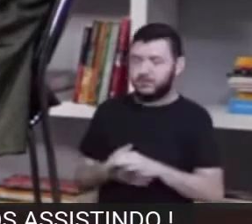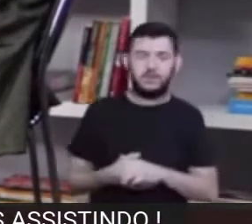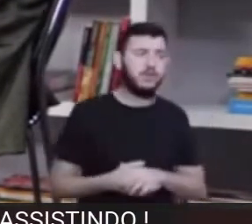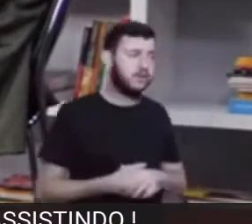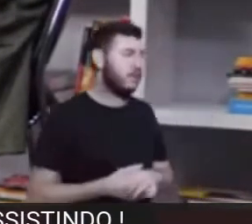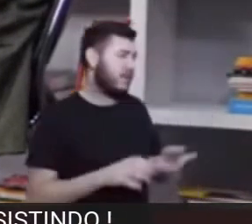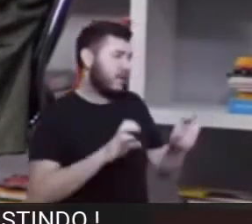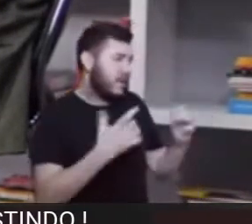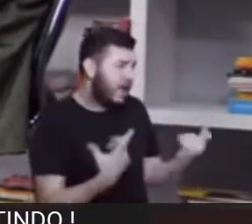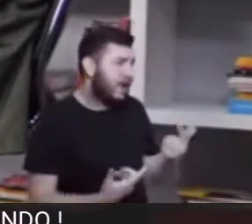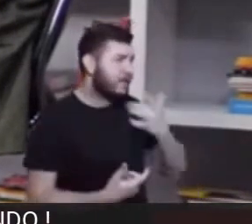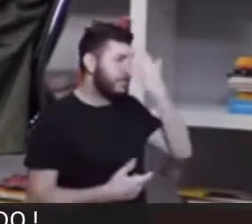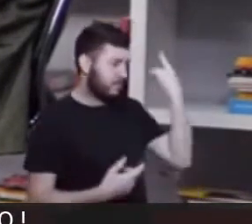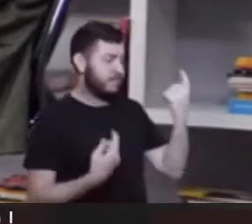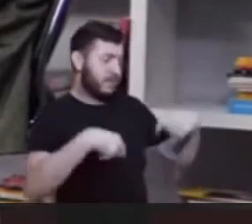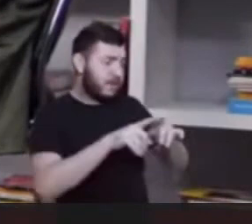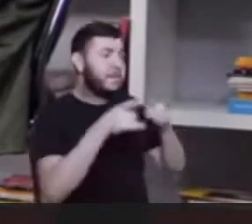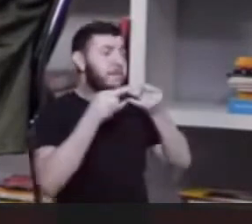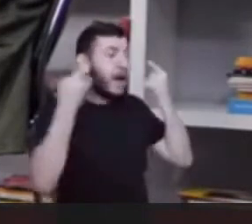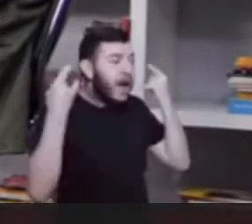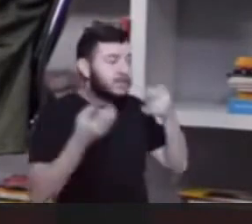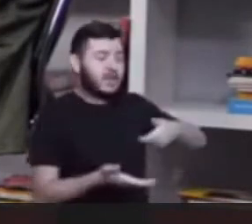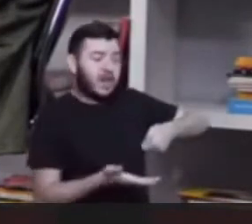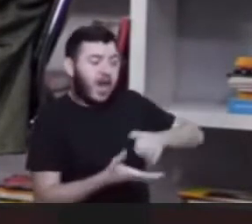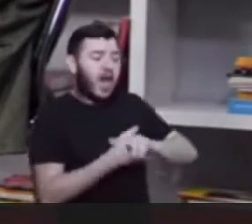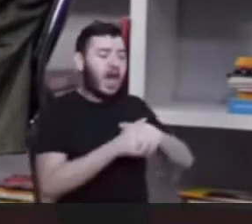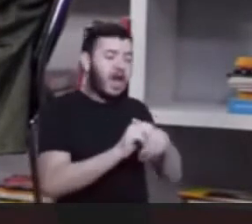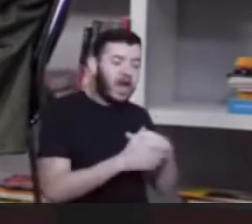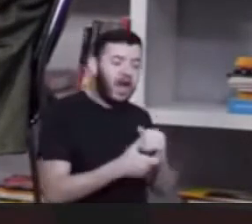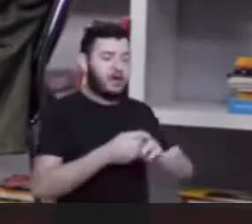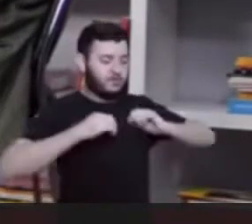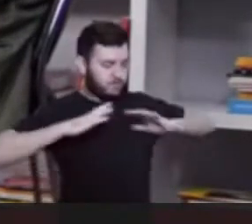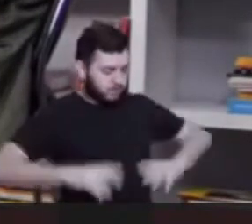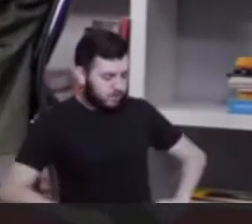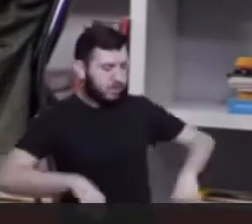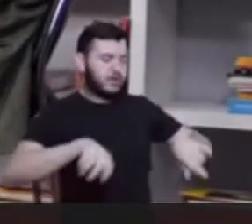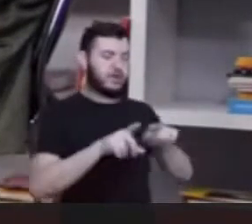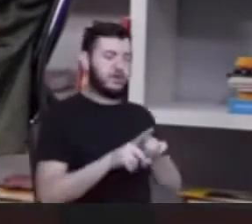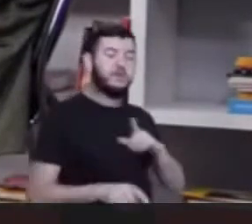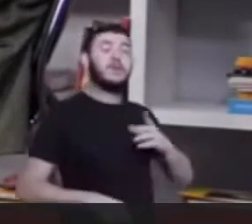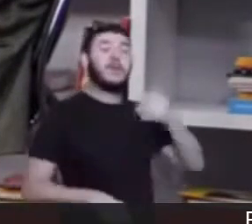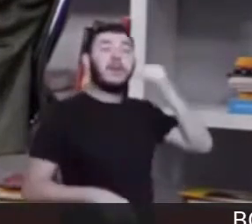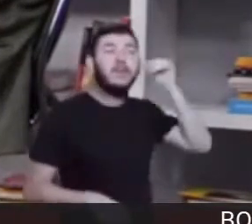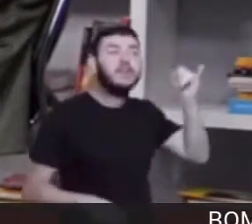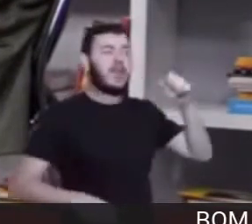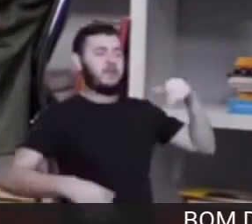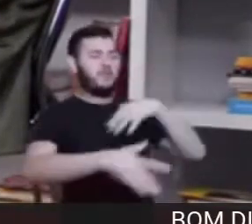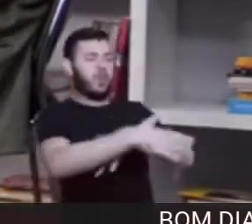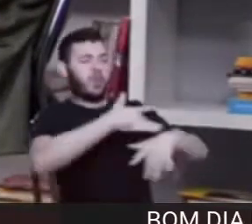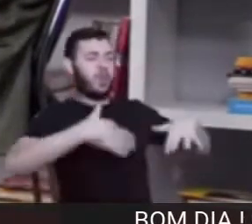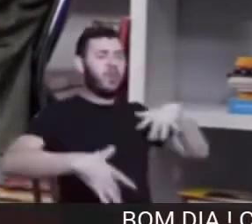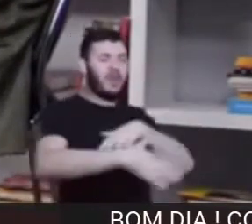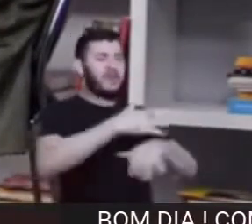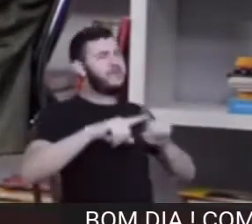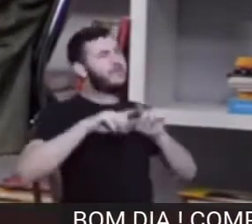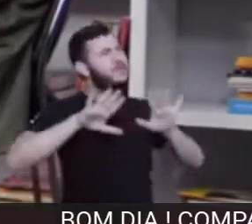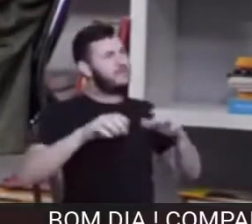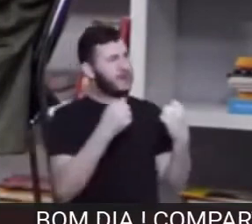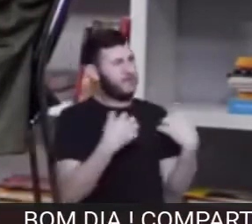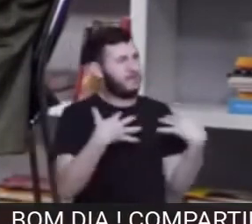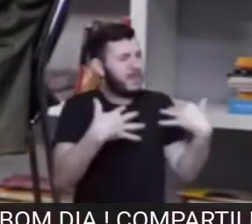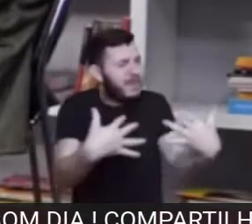mundo tem que usar álcool gel. Segundo, todo mundo tem que evitar aglomeração. Mas o plenário da Câmara é muito grande. Ali